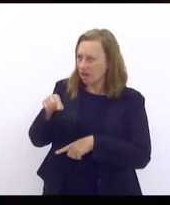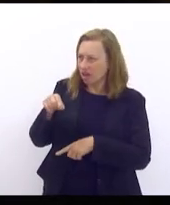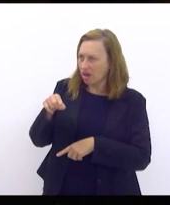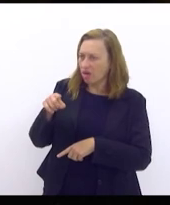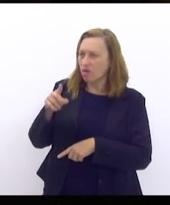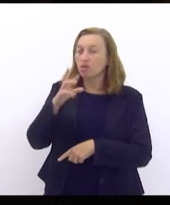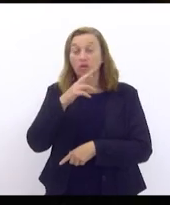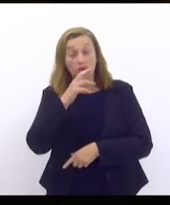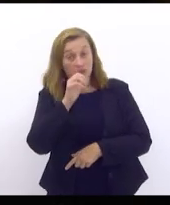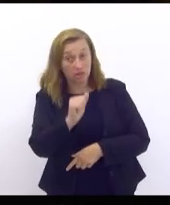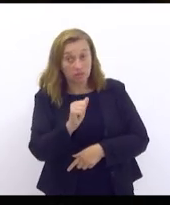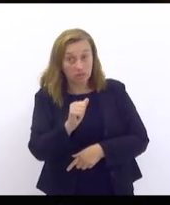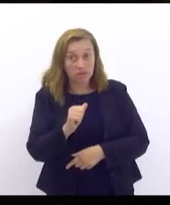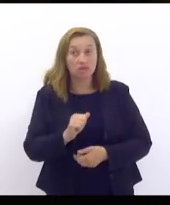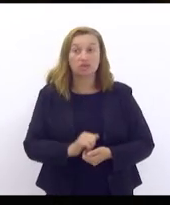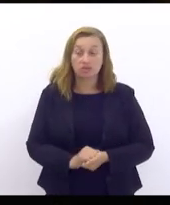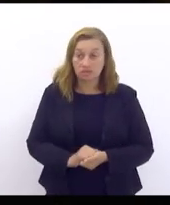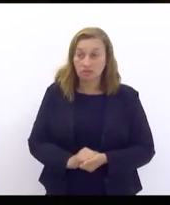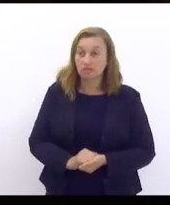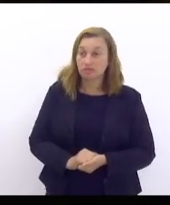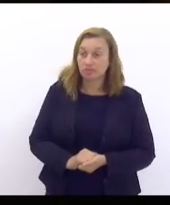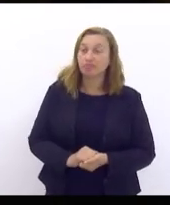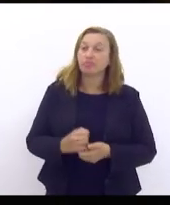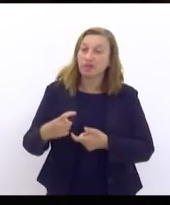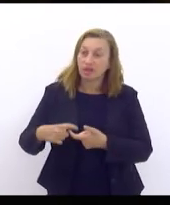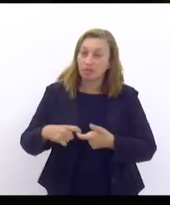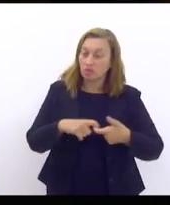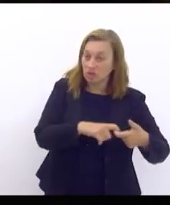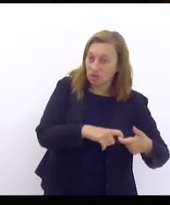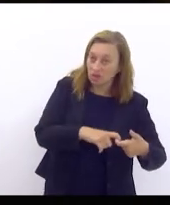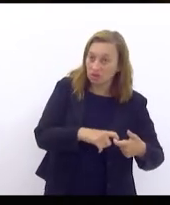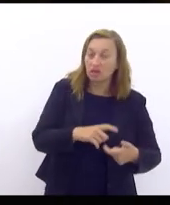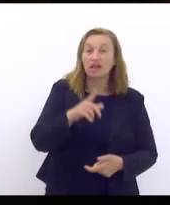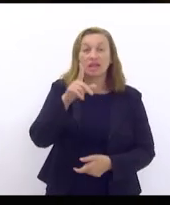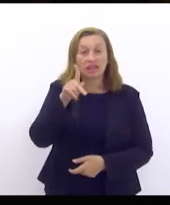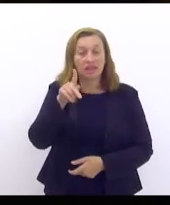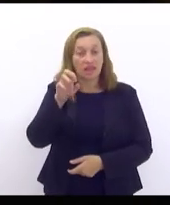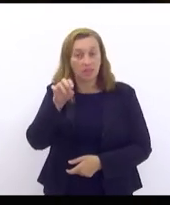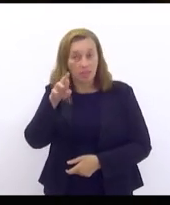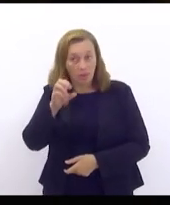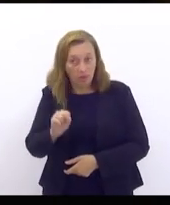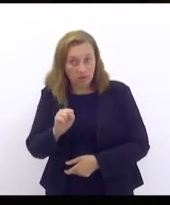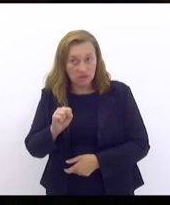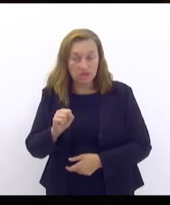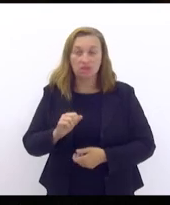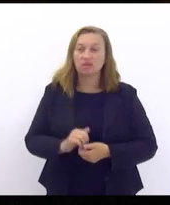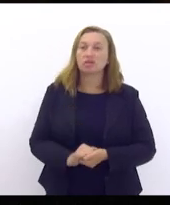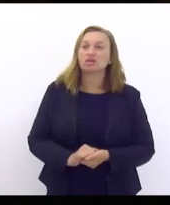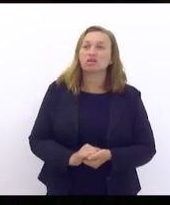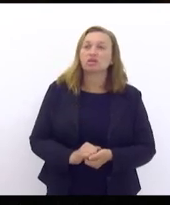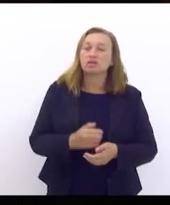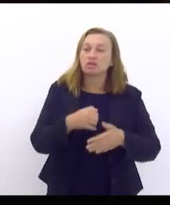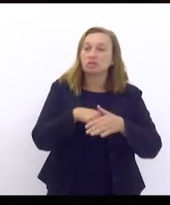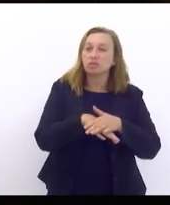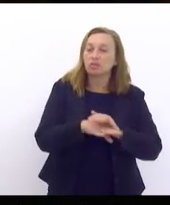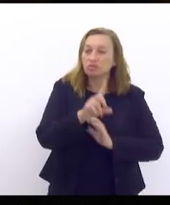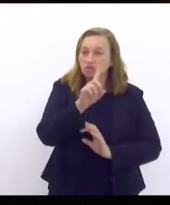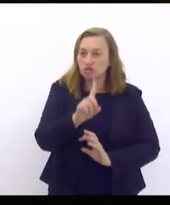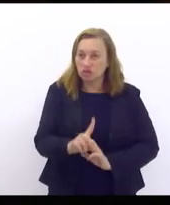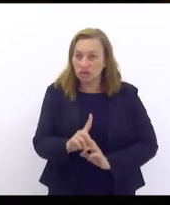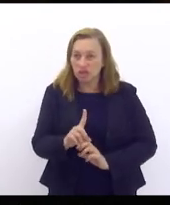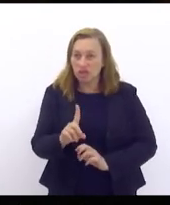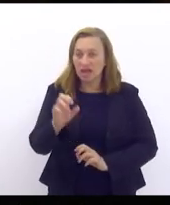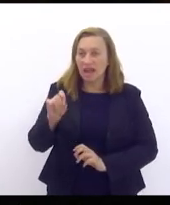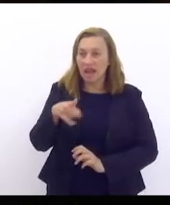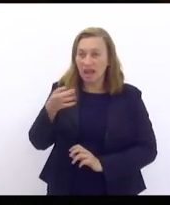Amorim. Exploração do serviço de remoção, depósito, guarda de veículos, com direito, inclusive, a leilão